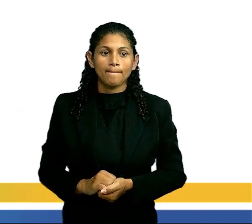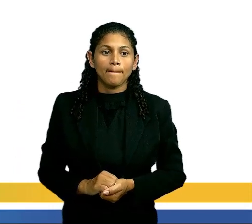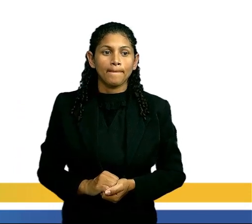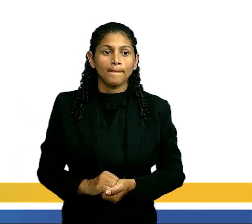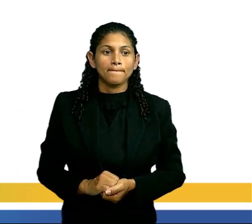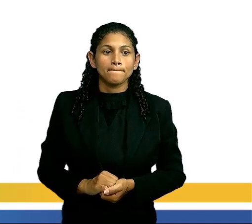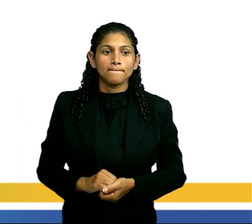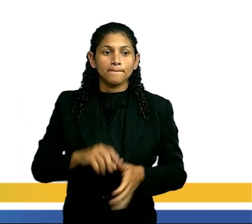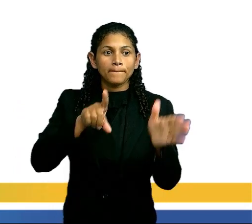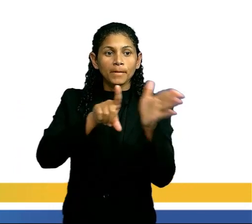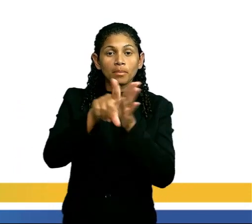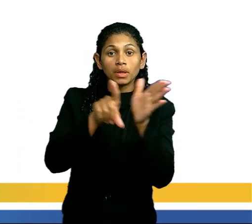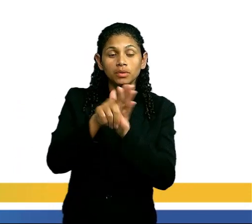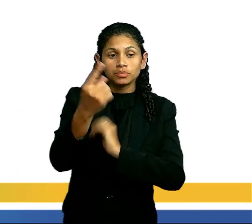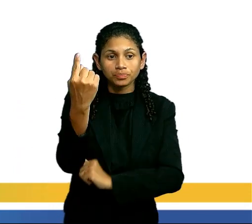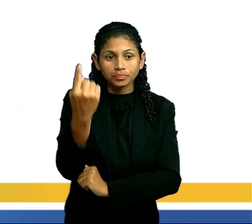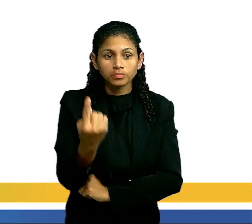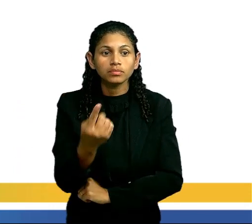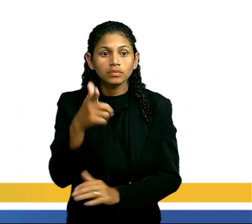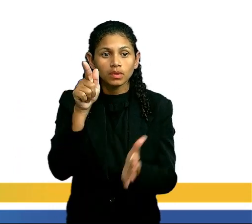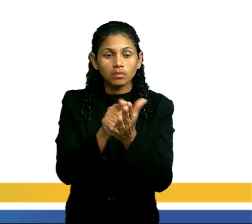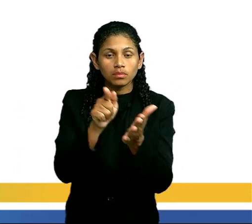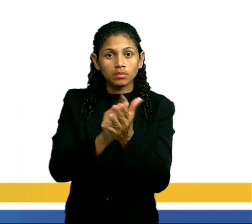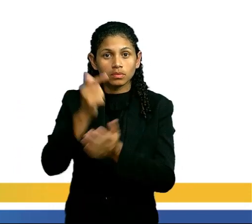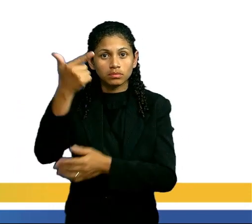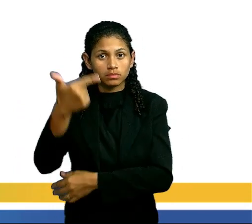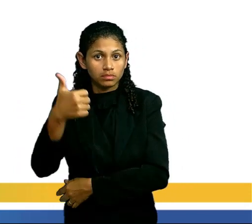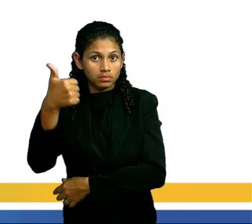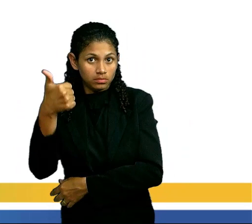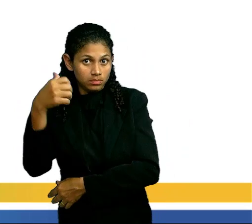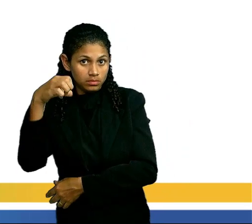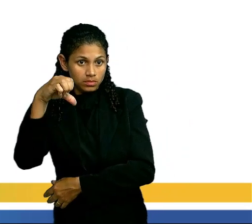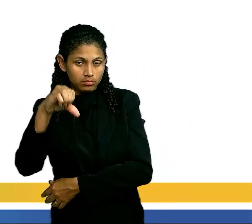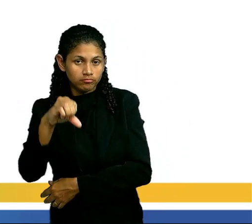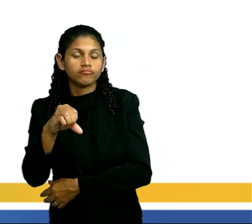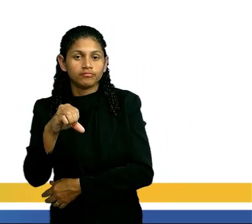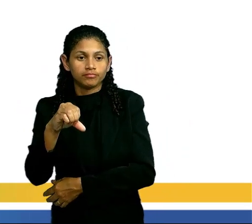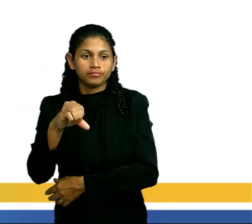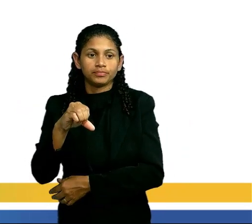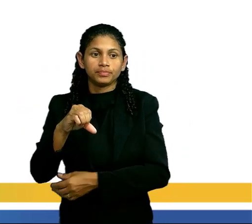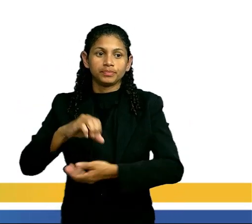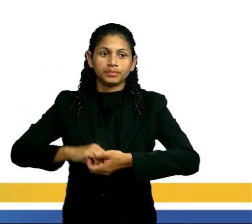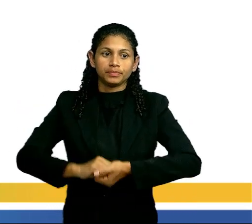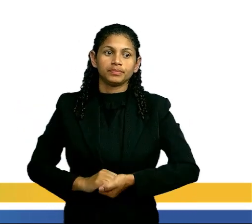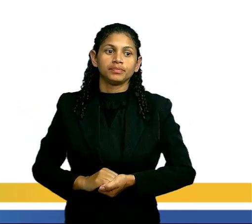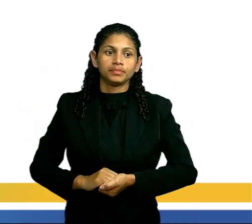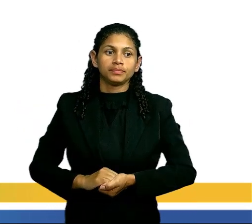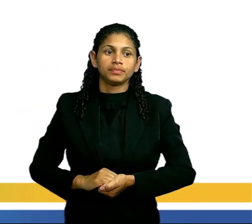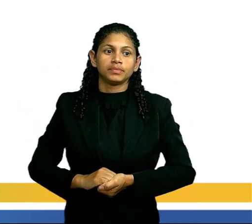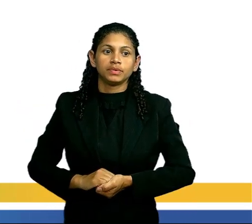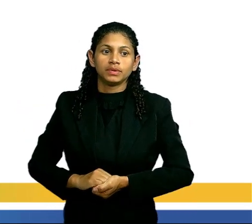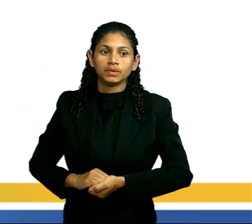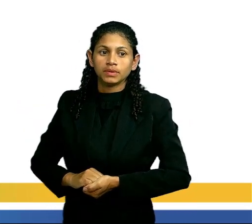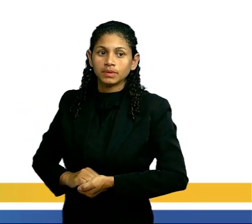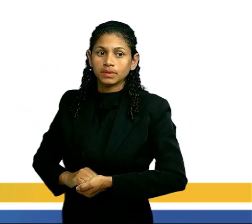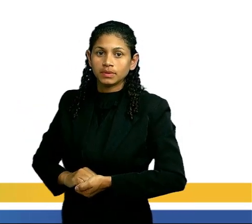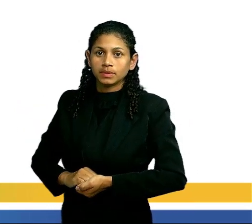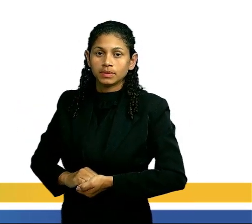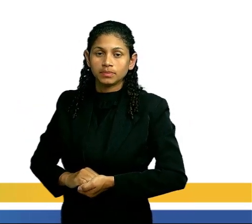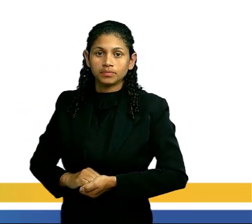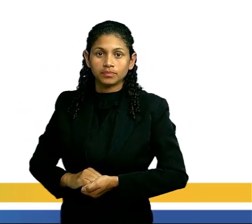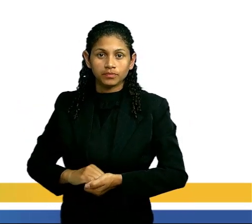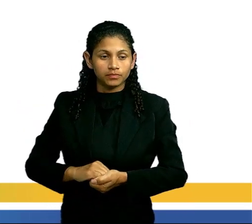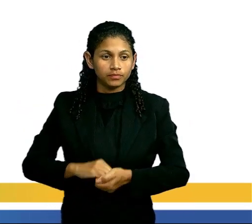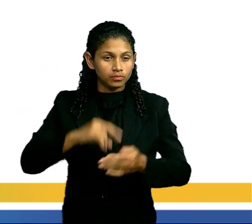Brito. Questão 1, na página 219. O material é Turbo 6.0 e vamos